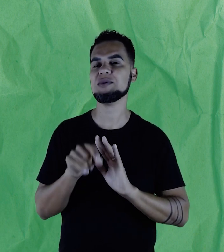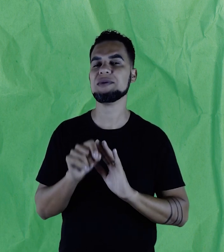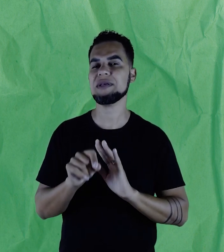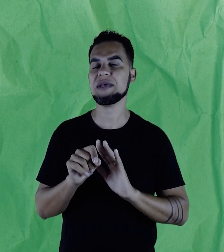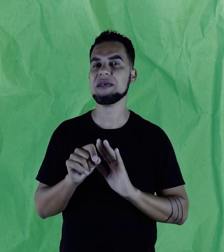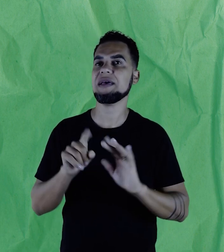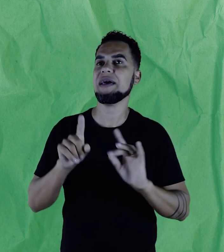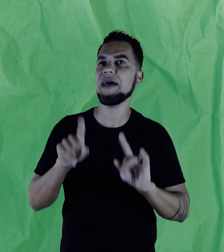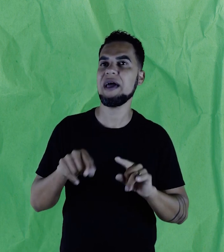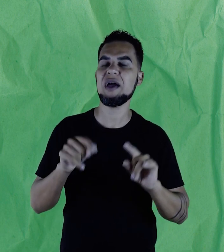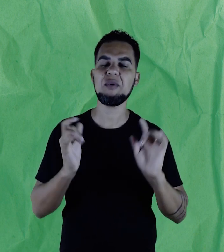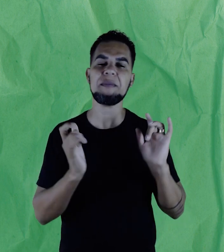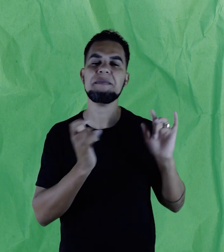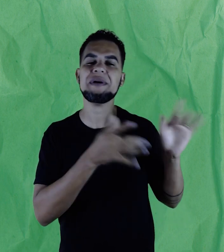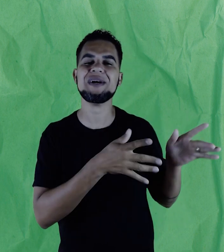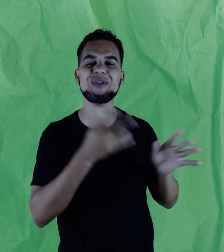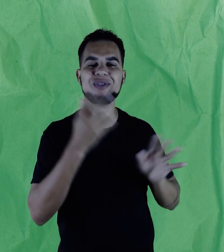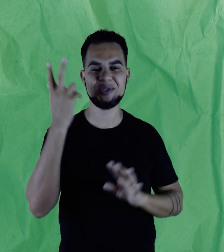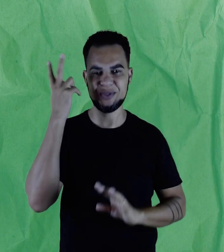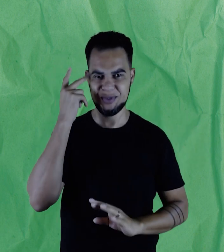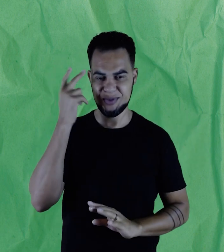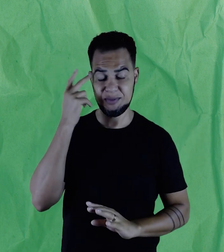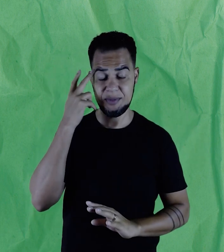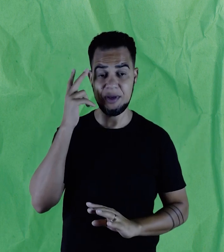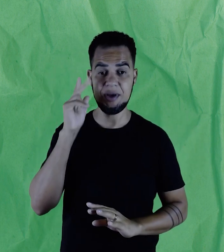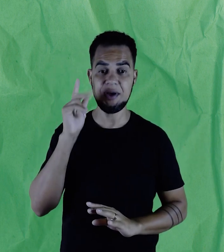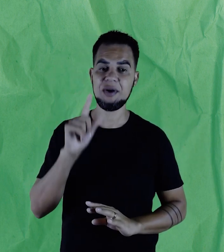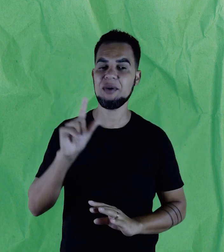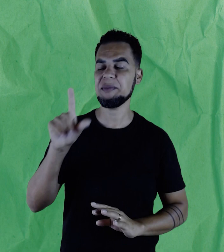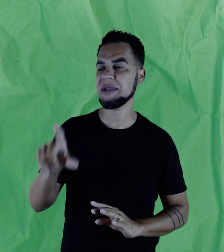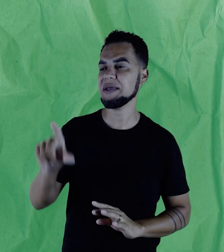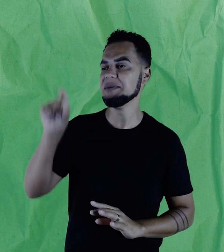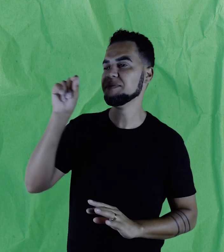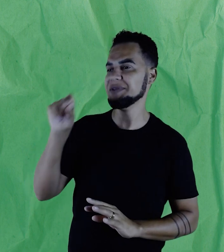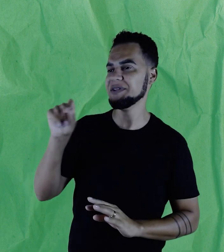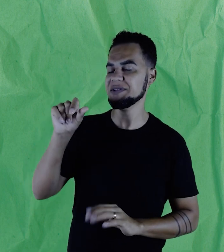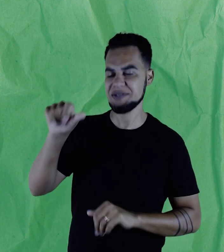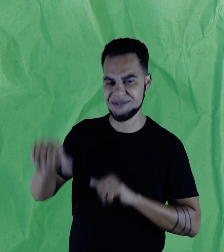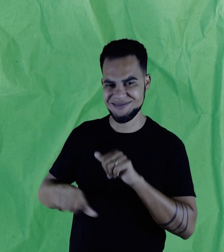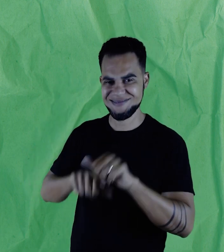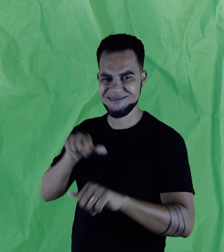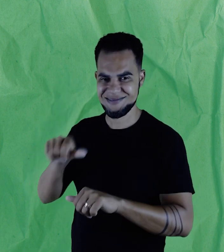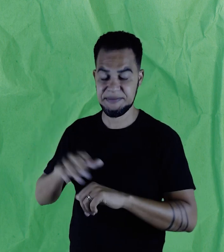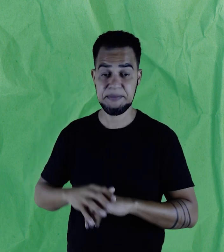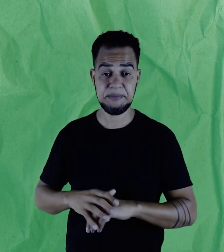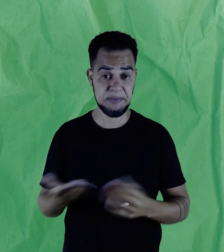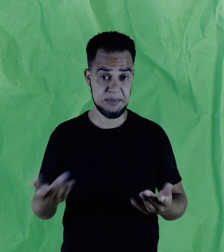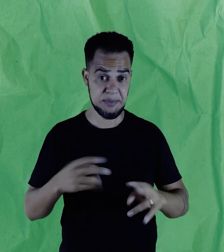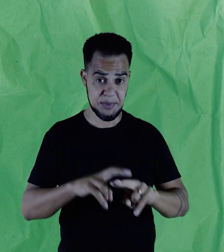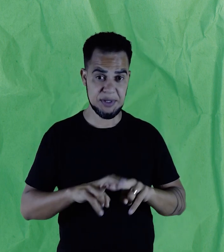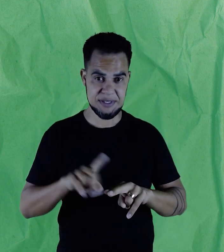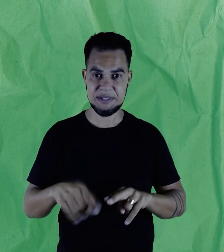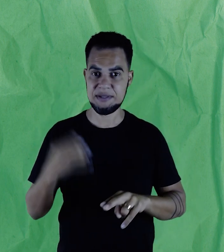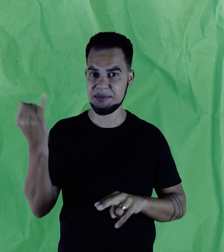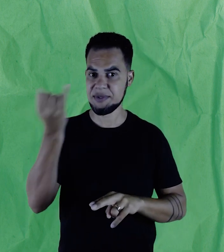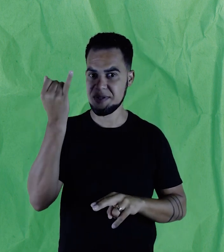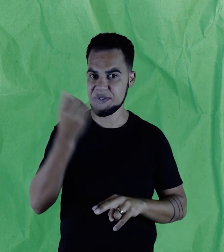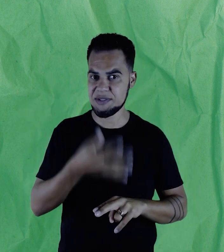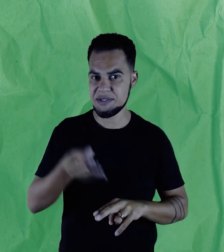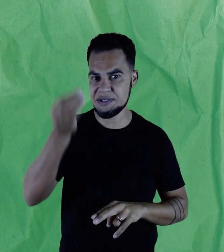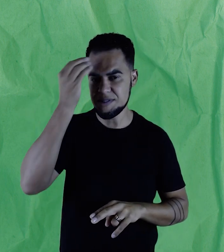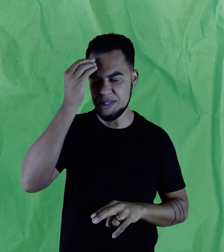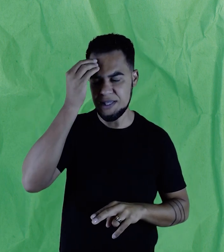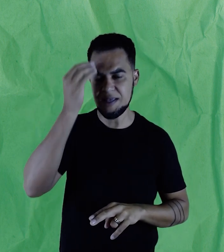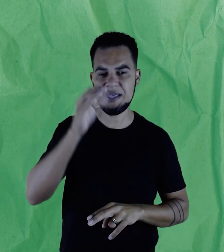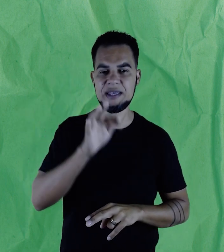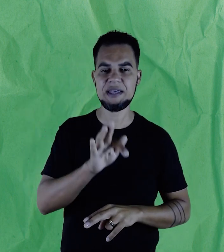um abandono do normal e preferência, né, por essa transgressão. Então, é muito importante você lembrar dessa palavra. Figura